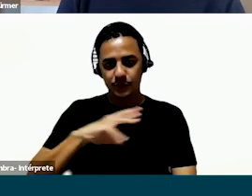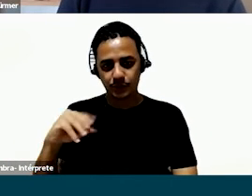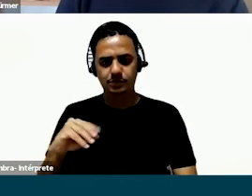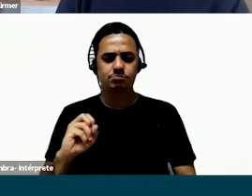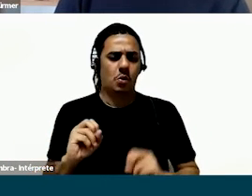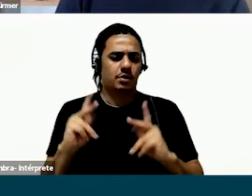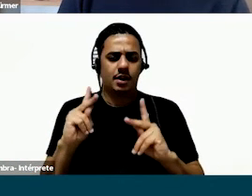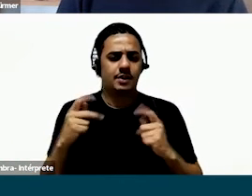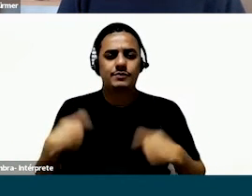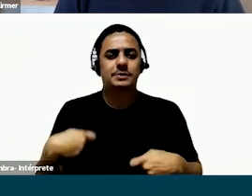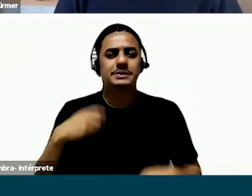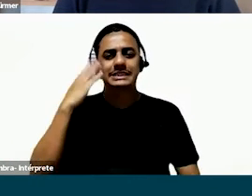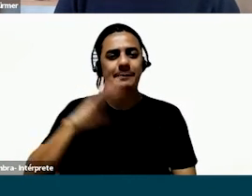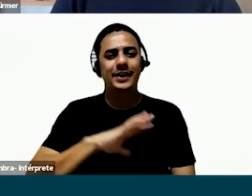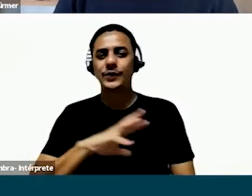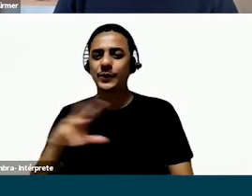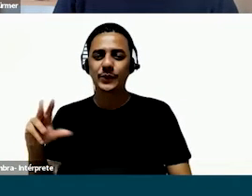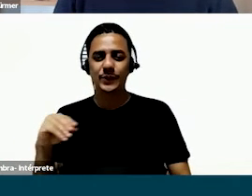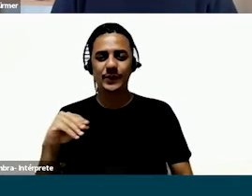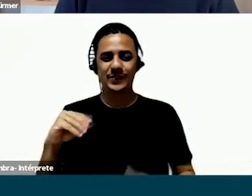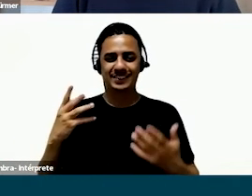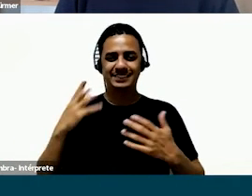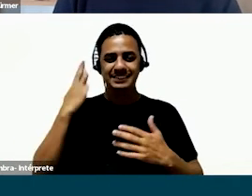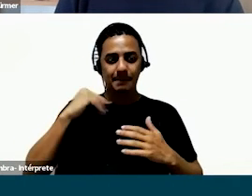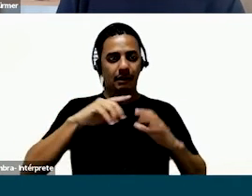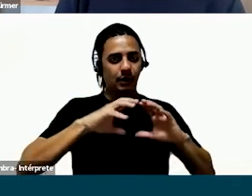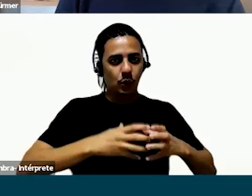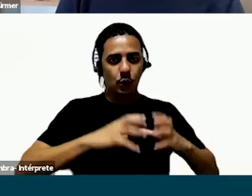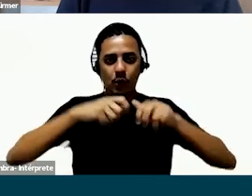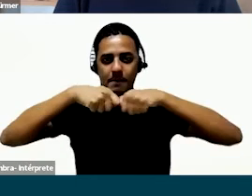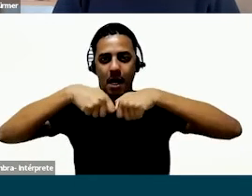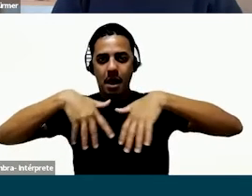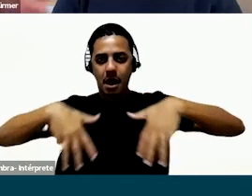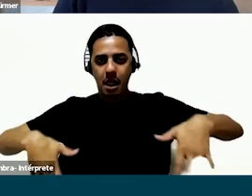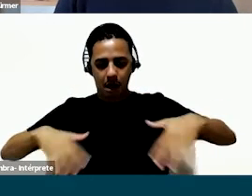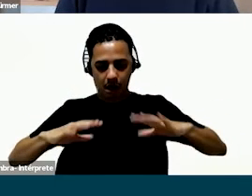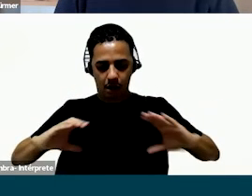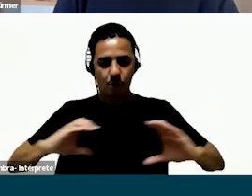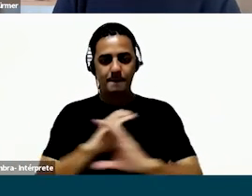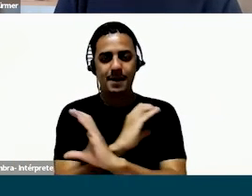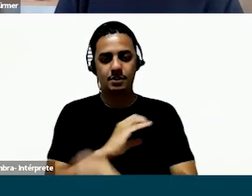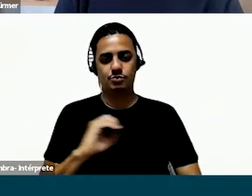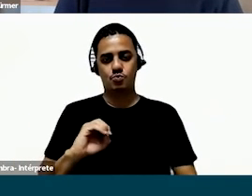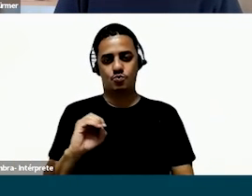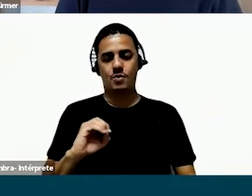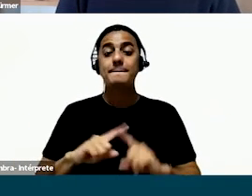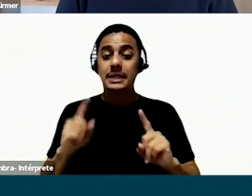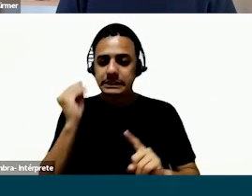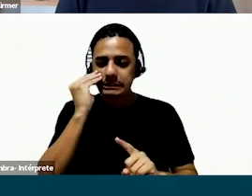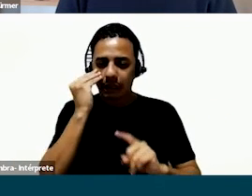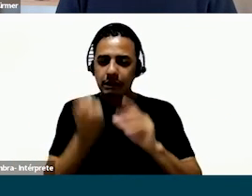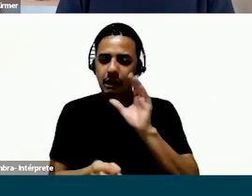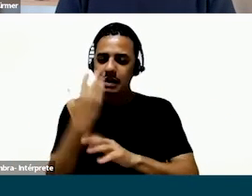acesso a tudo isso, e você não precisa ter todos os galhos da sua Lean Value Tree completos, olhando para todas as unidades e todas as frentes de negócio. Mas